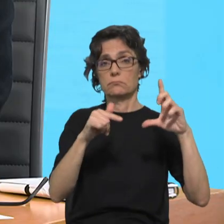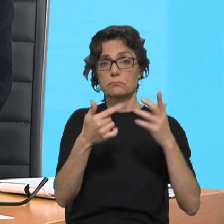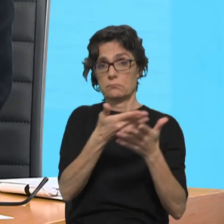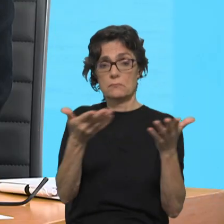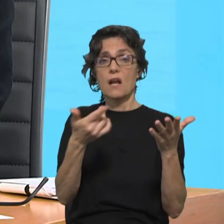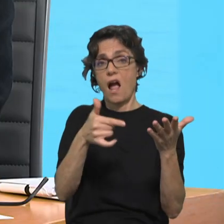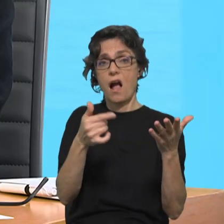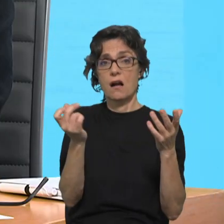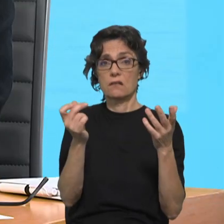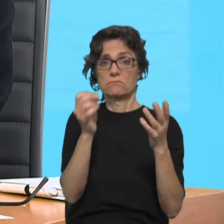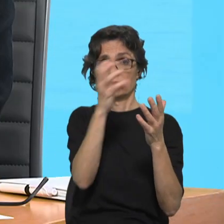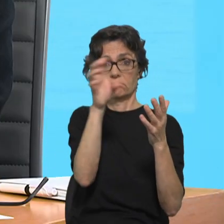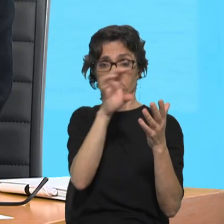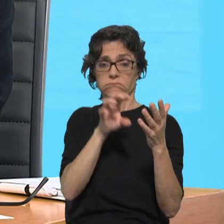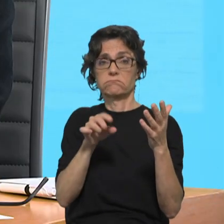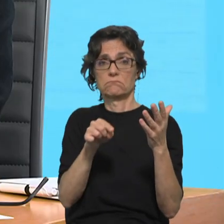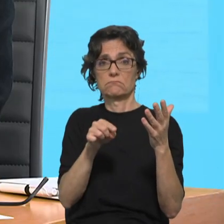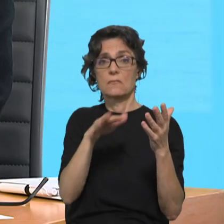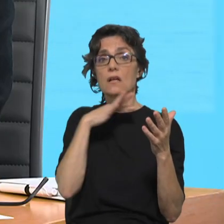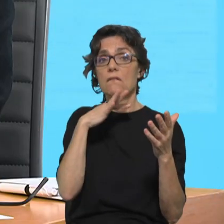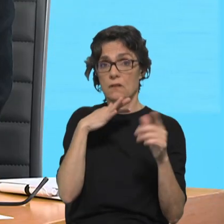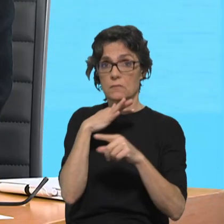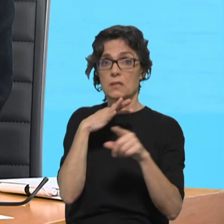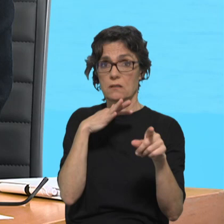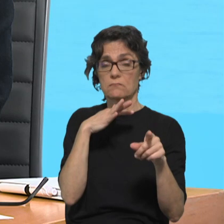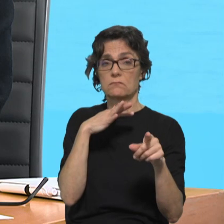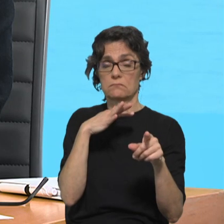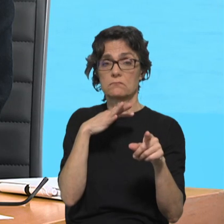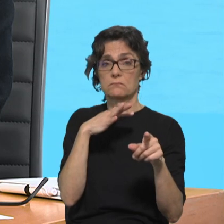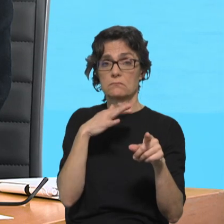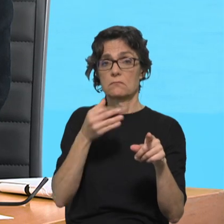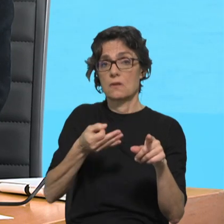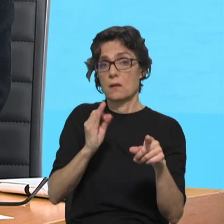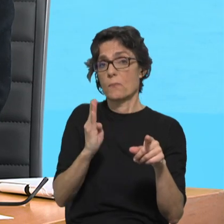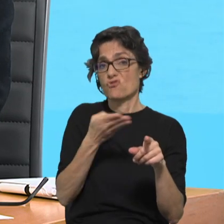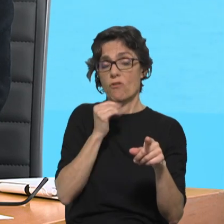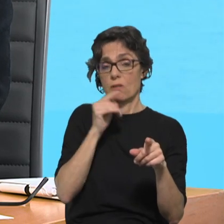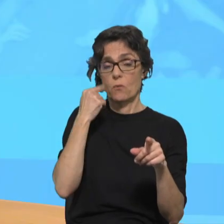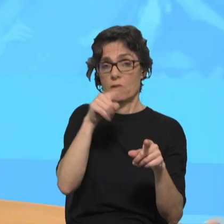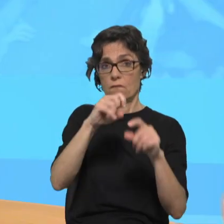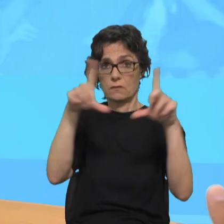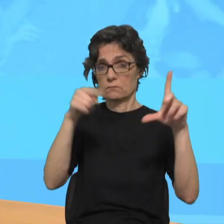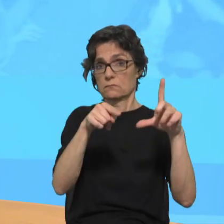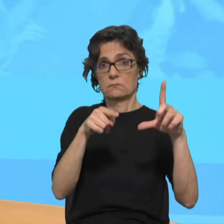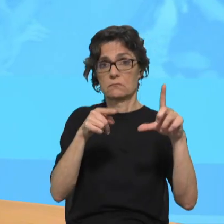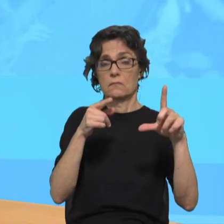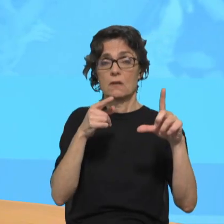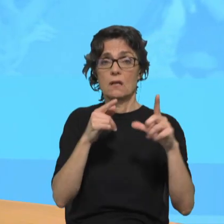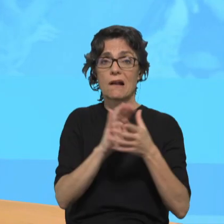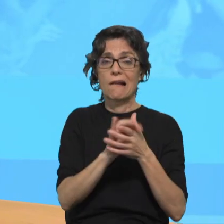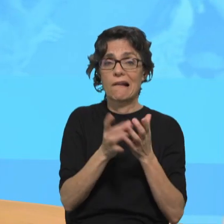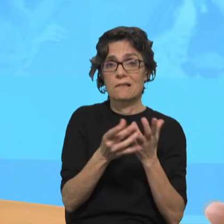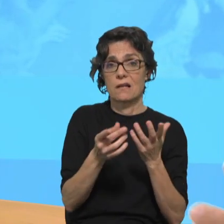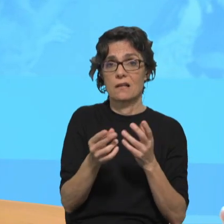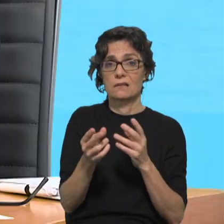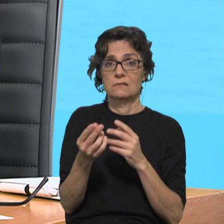aparecem casos, infelizmente, de famílias, até casais novos, que abusam de filhos menores.